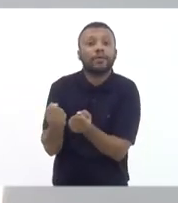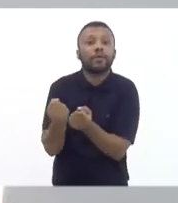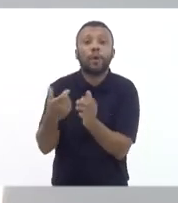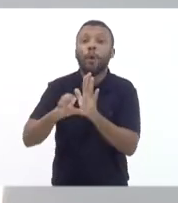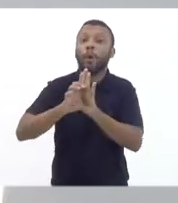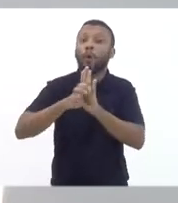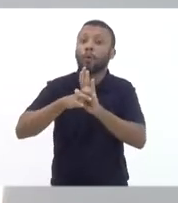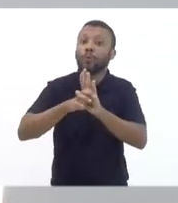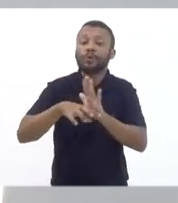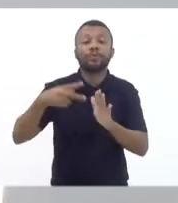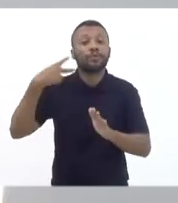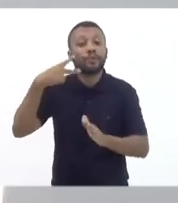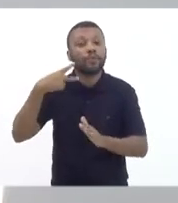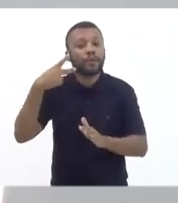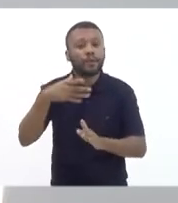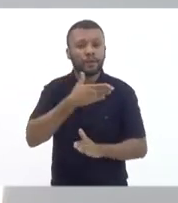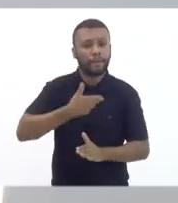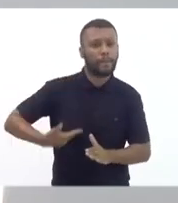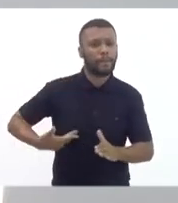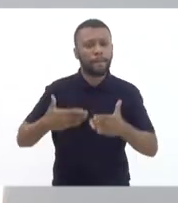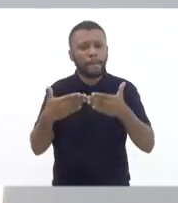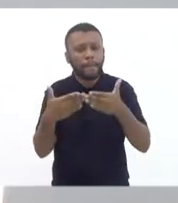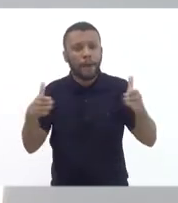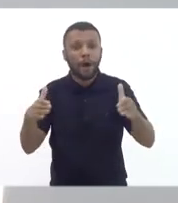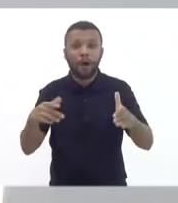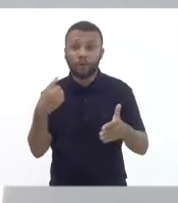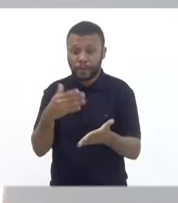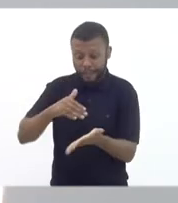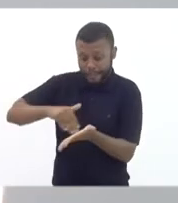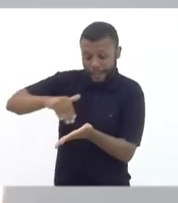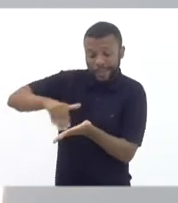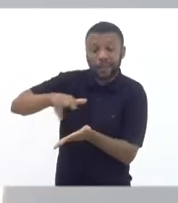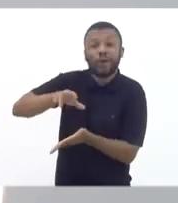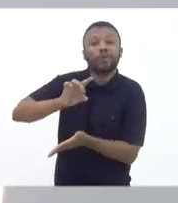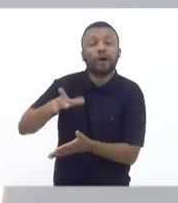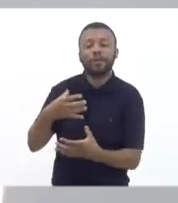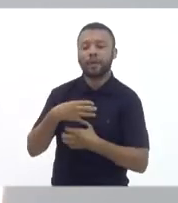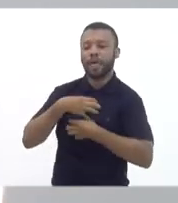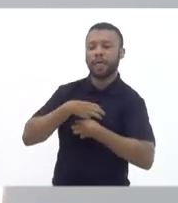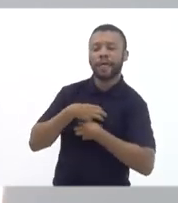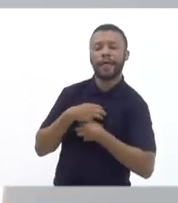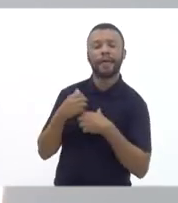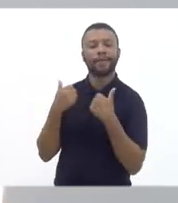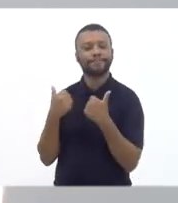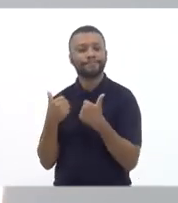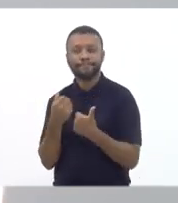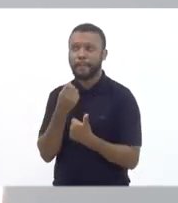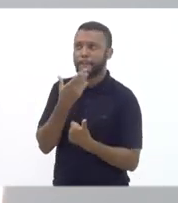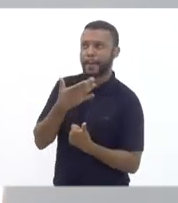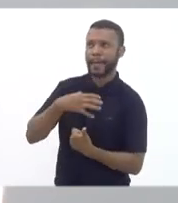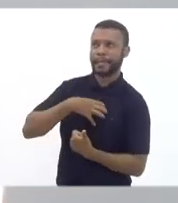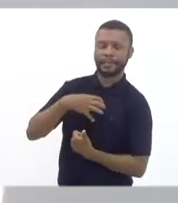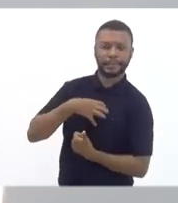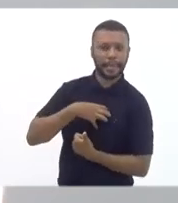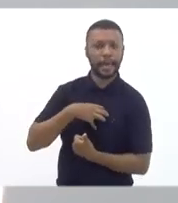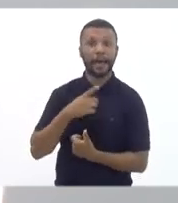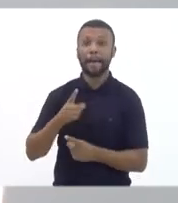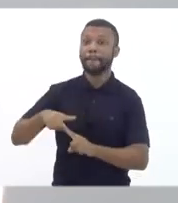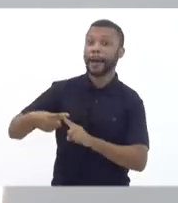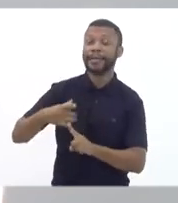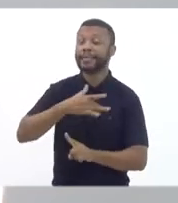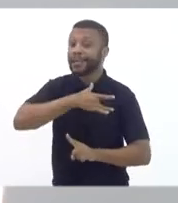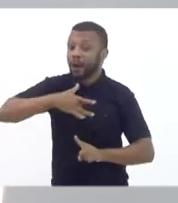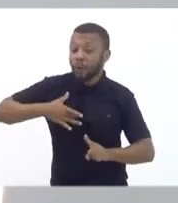ampla, porque a nossa secretaria não é de bem-estar animal, é de proteção animal, é uma questão filosófica